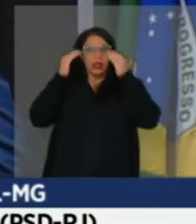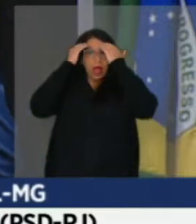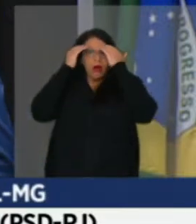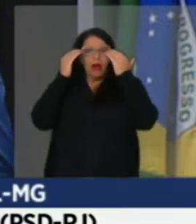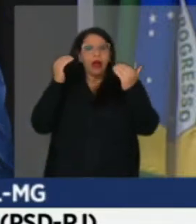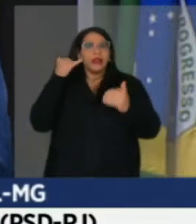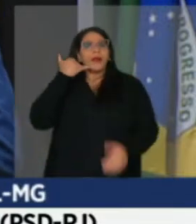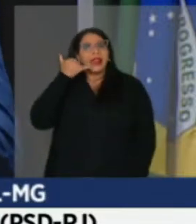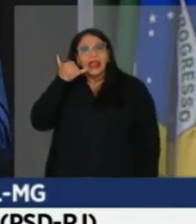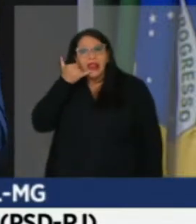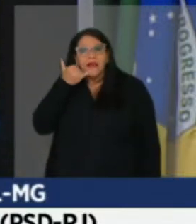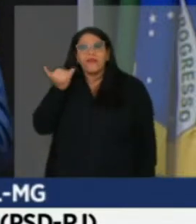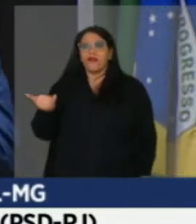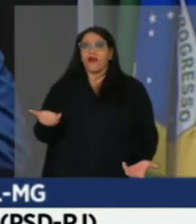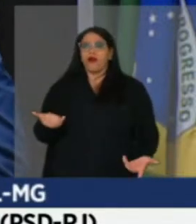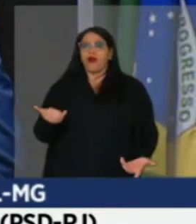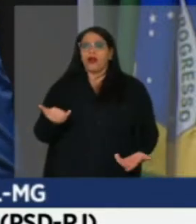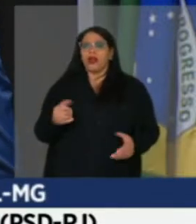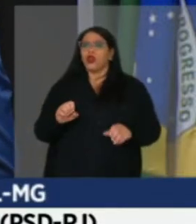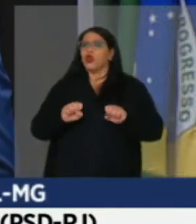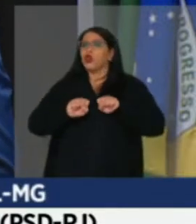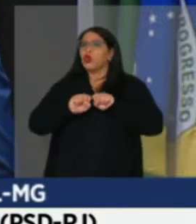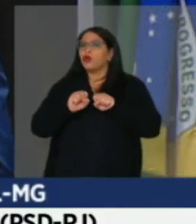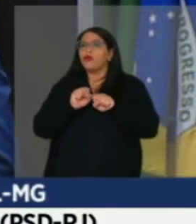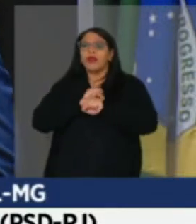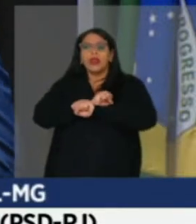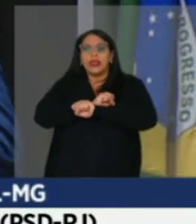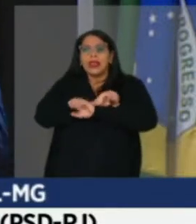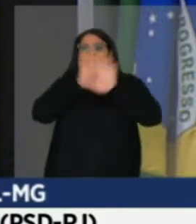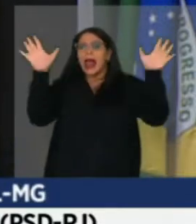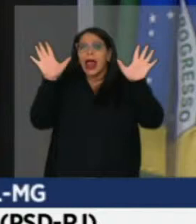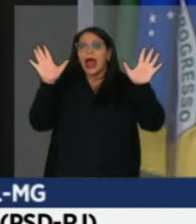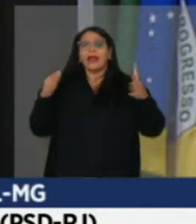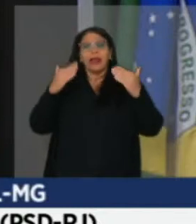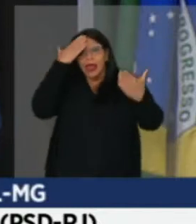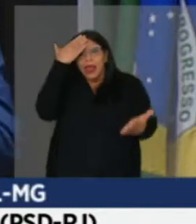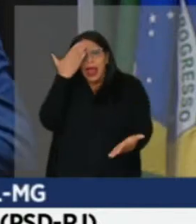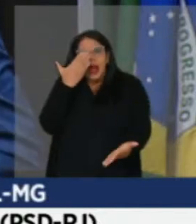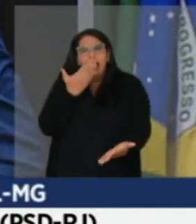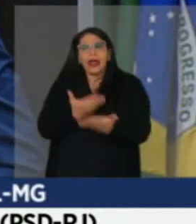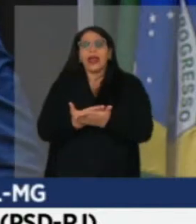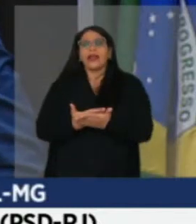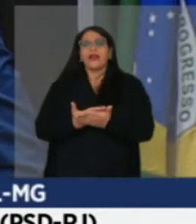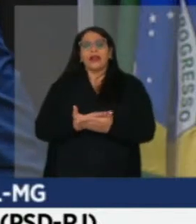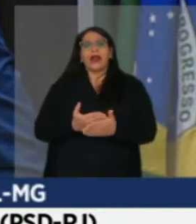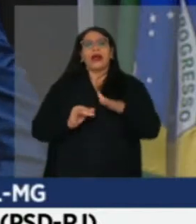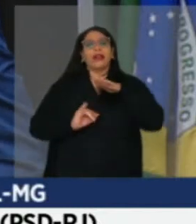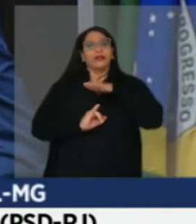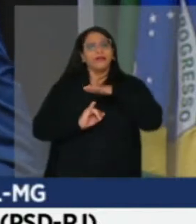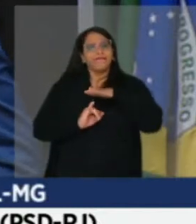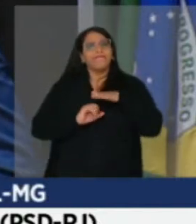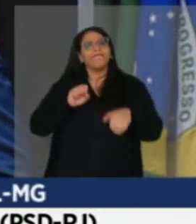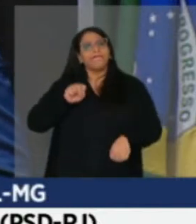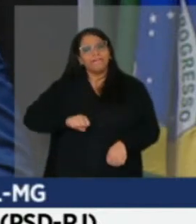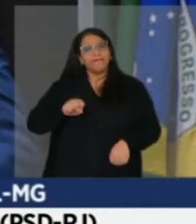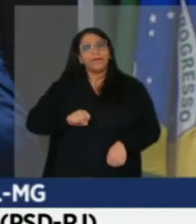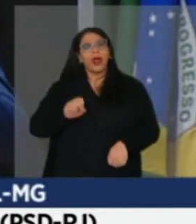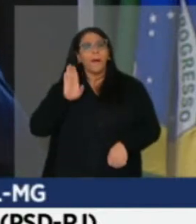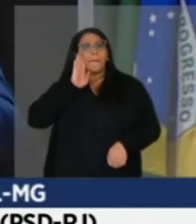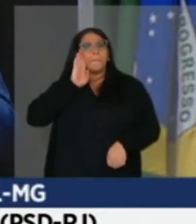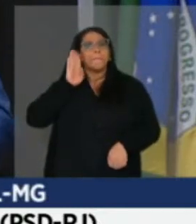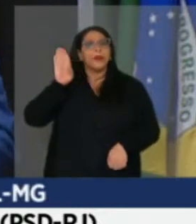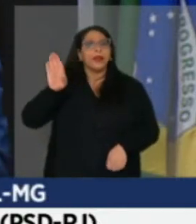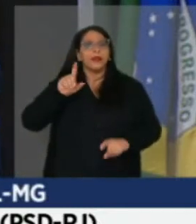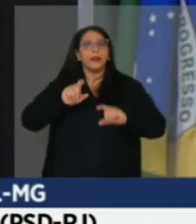telefônica, quebra de sigilo telefônico, e nós temos que acreditar nas instituições, sobretudo, os fatos